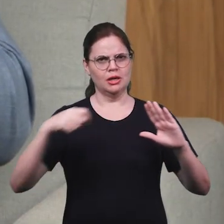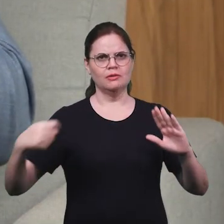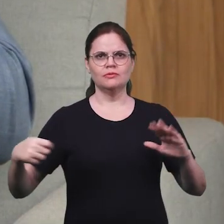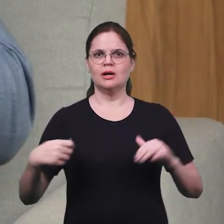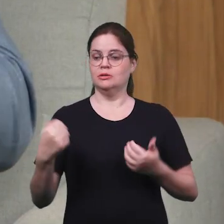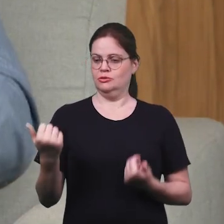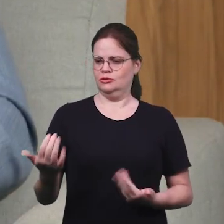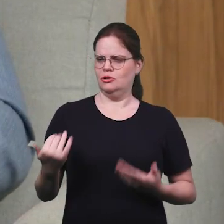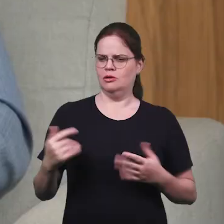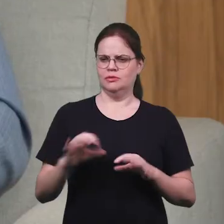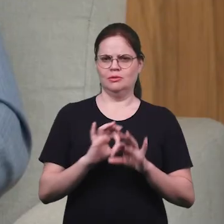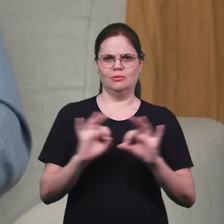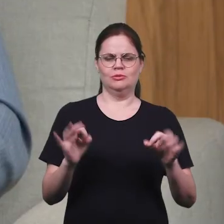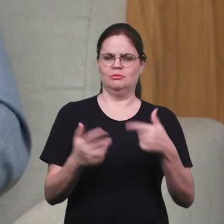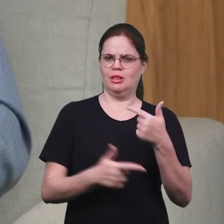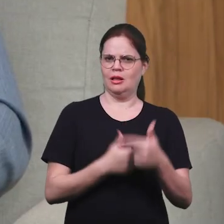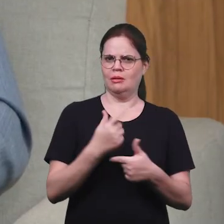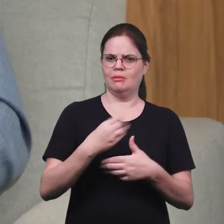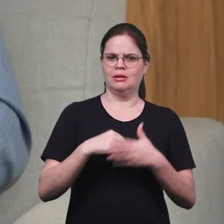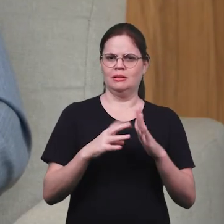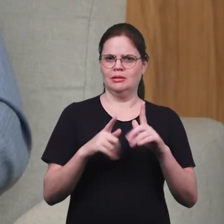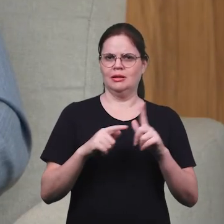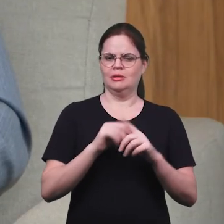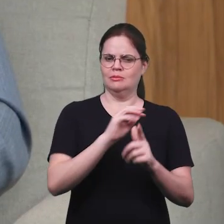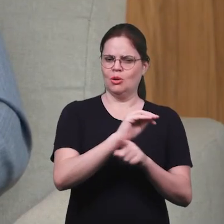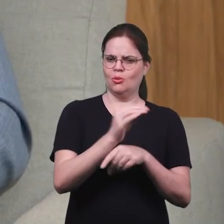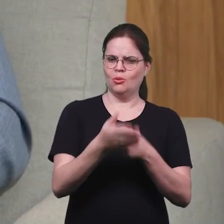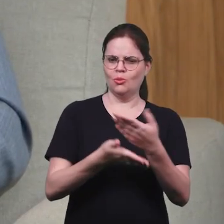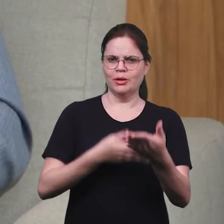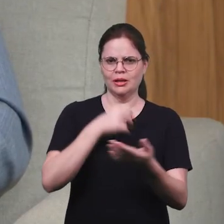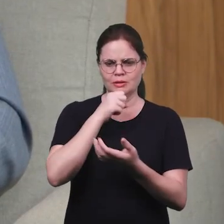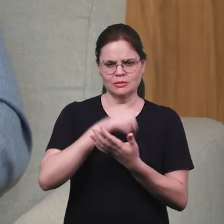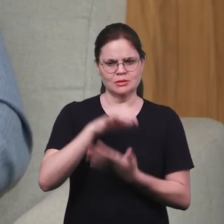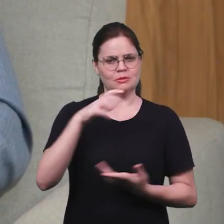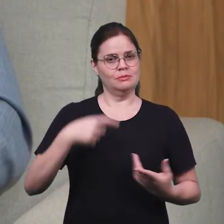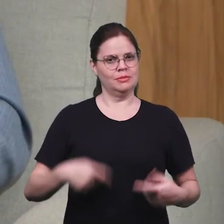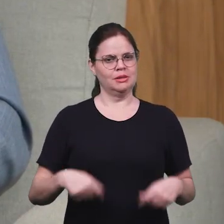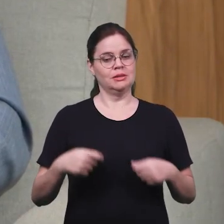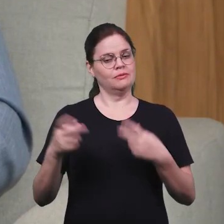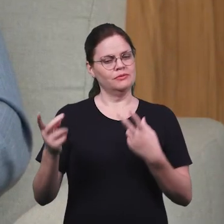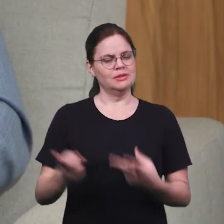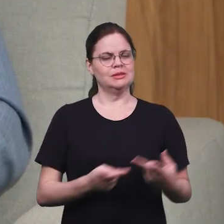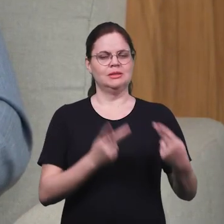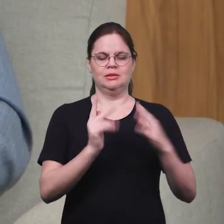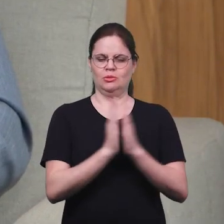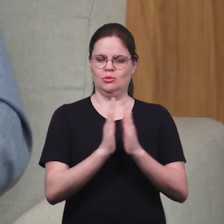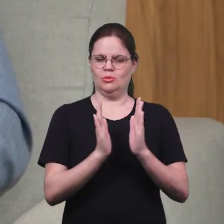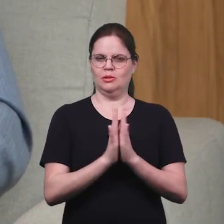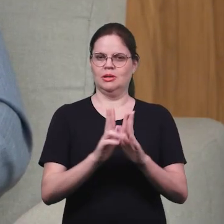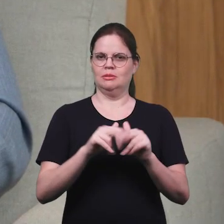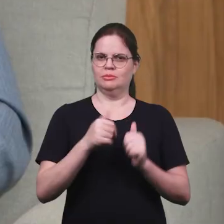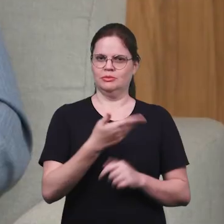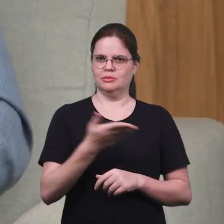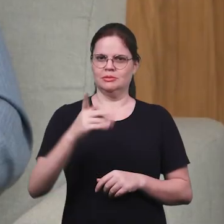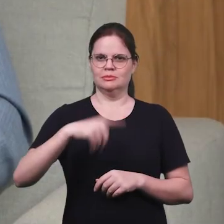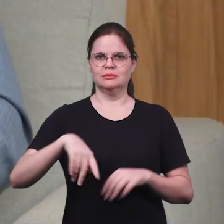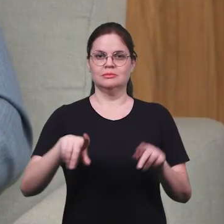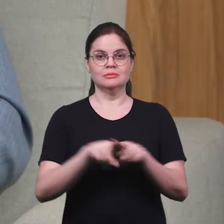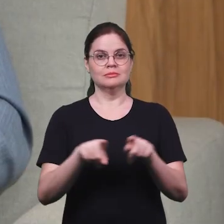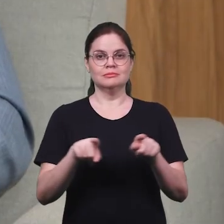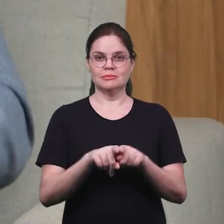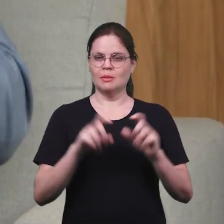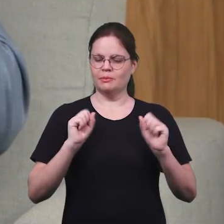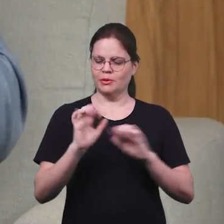jovem faz um trabalho excepcional em relação aos idosos. Deve fazer visitas, oração por eles